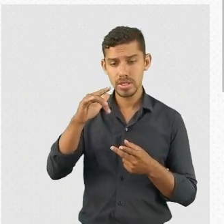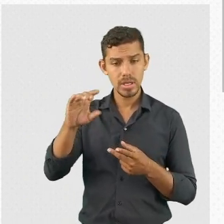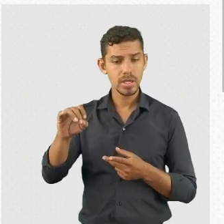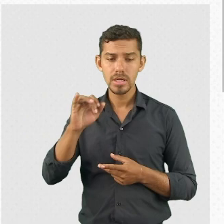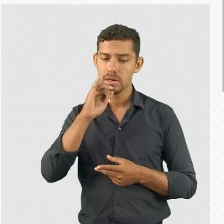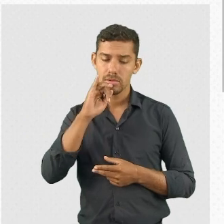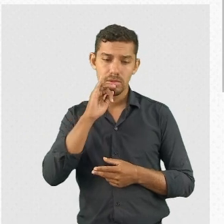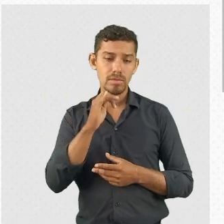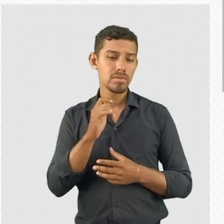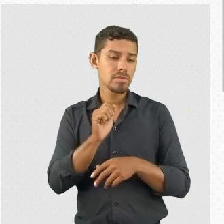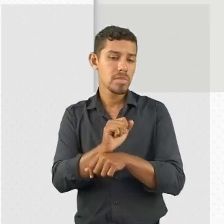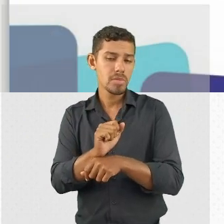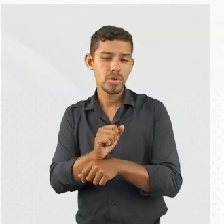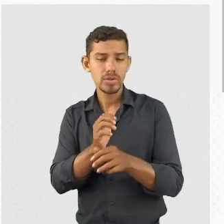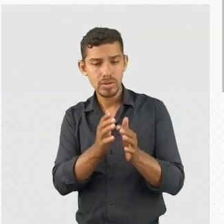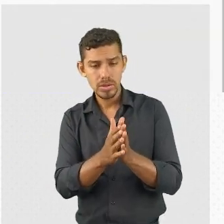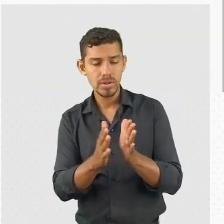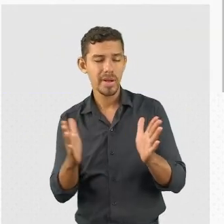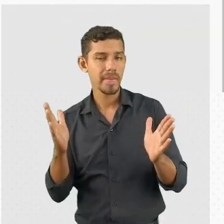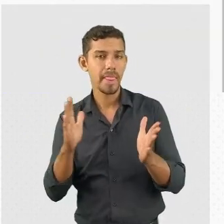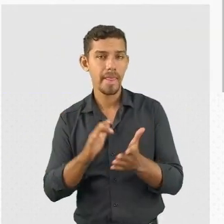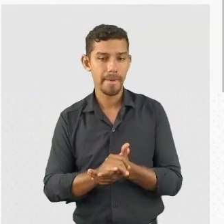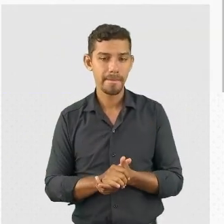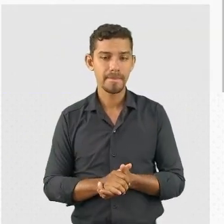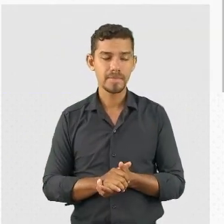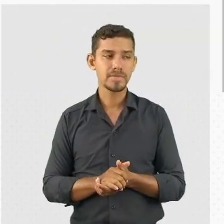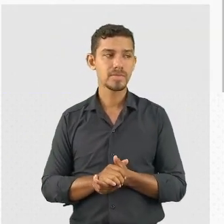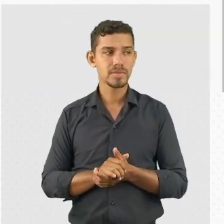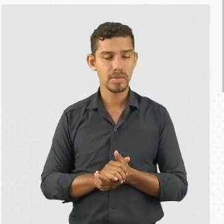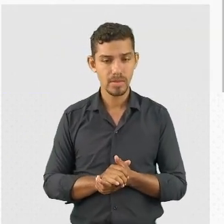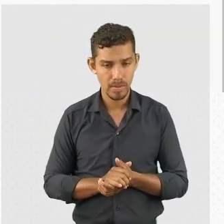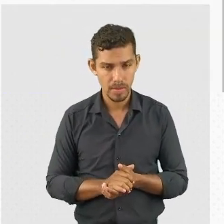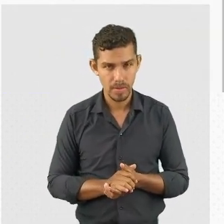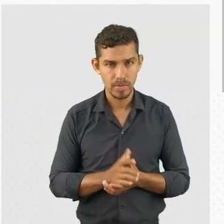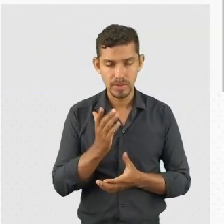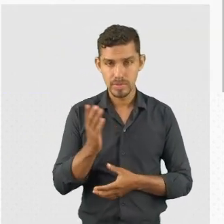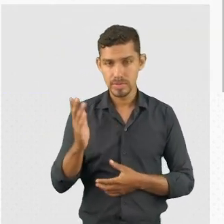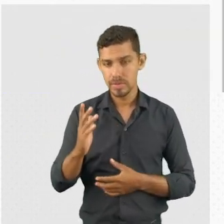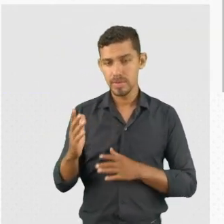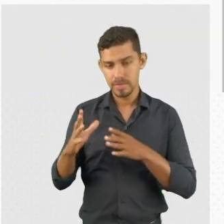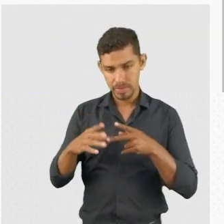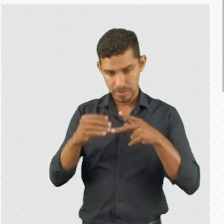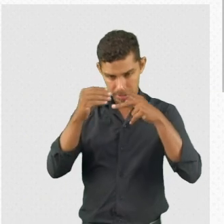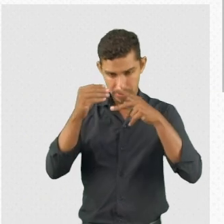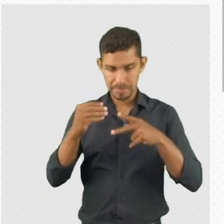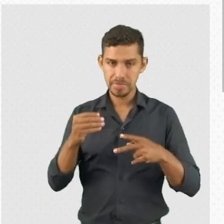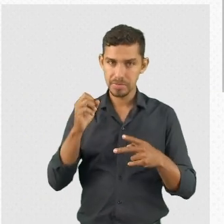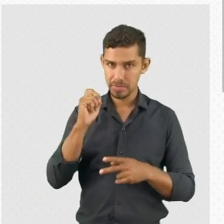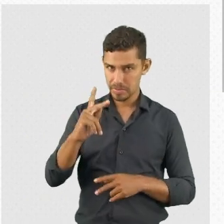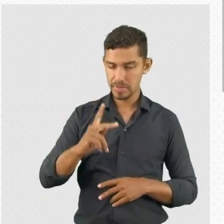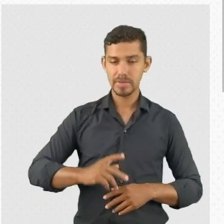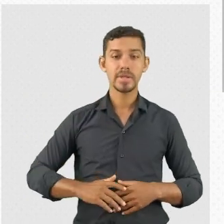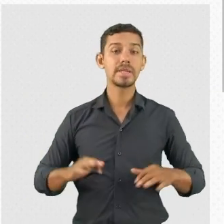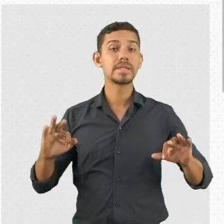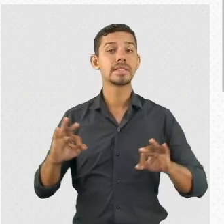deixar em repouso, você fazer esse tempero para essa proteína, ok?